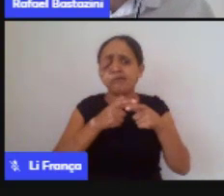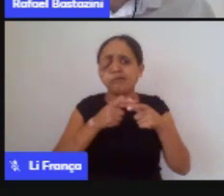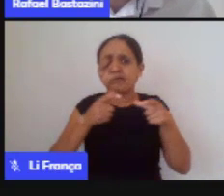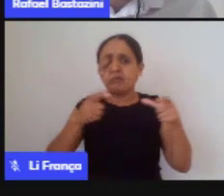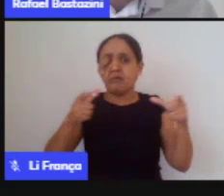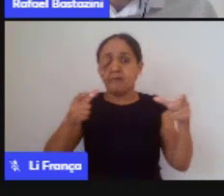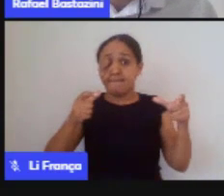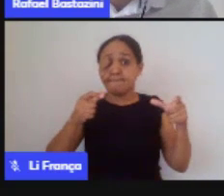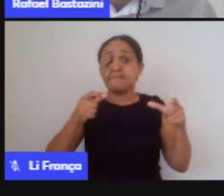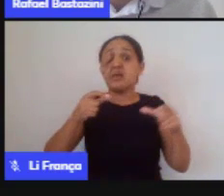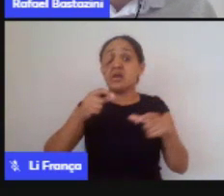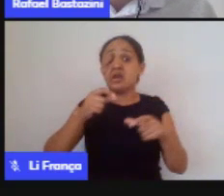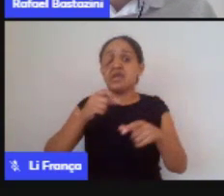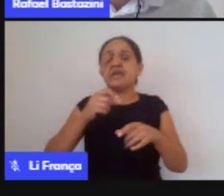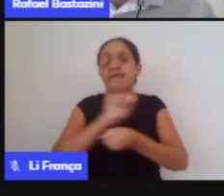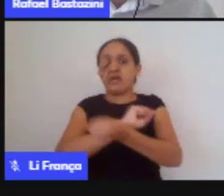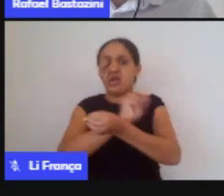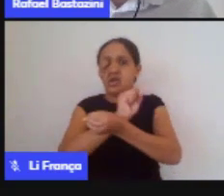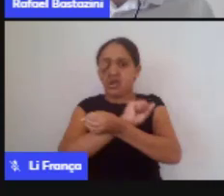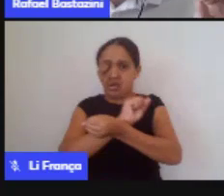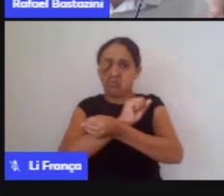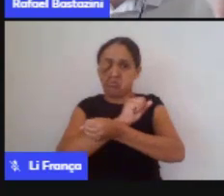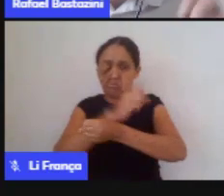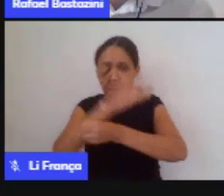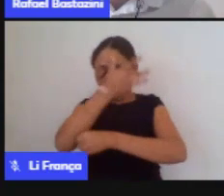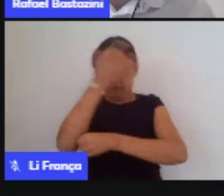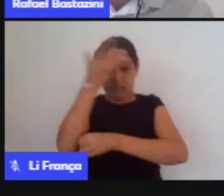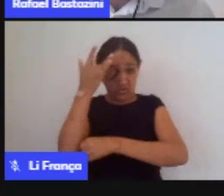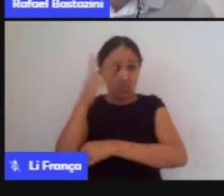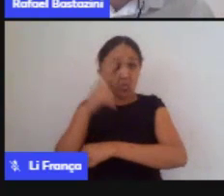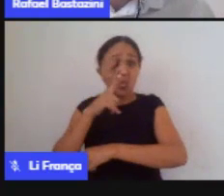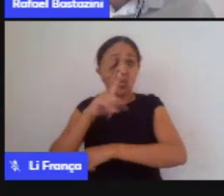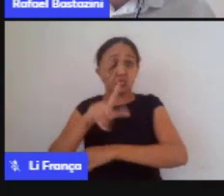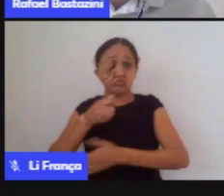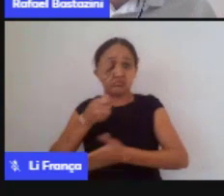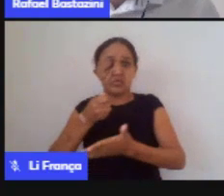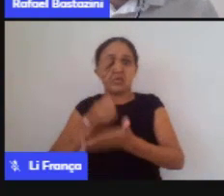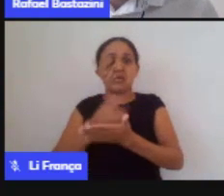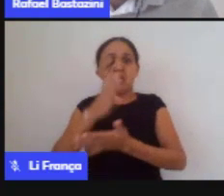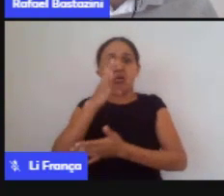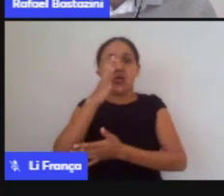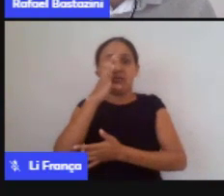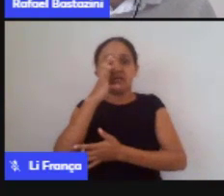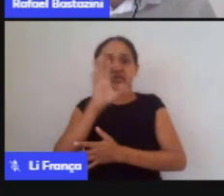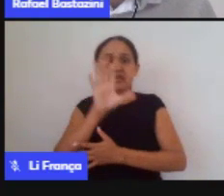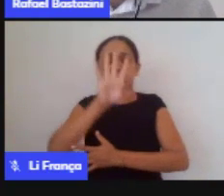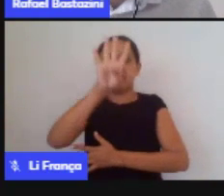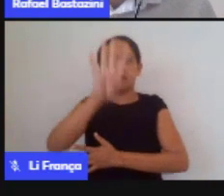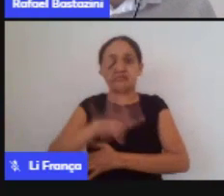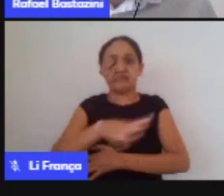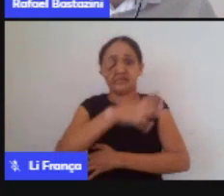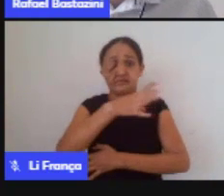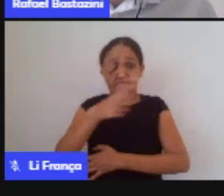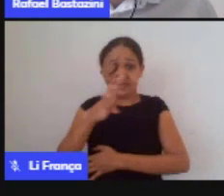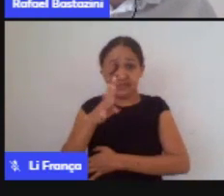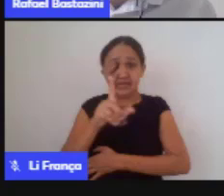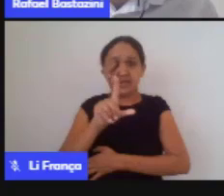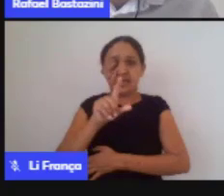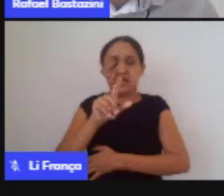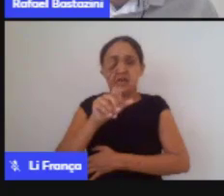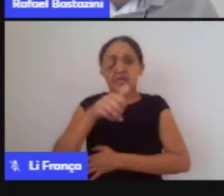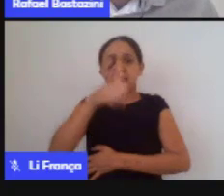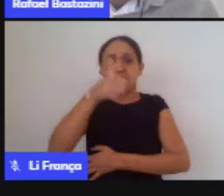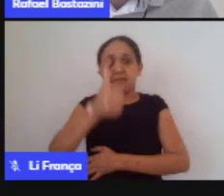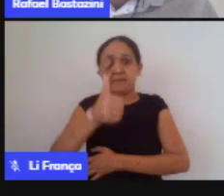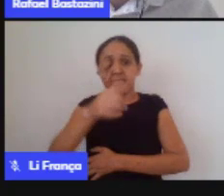como principal meio de transporte. Então, observem essa tabela. Em 1979, a gente tinha em torno de